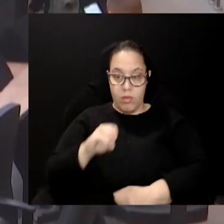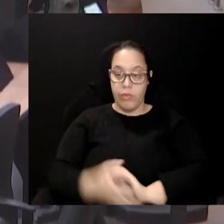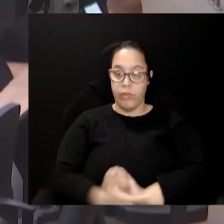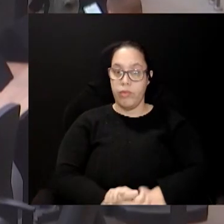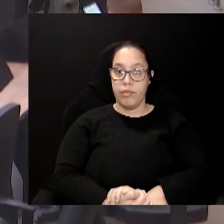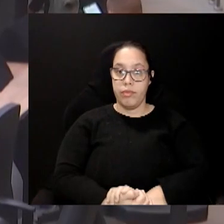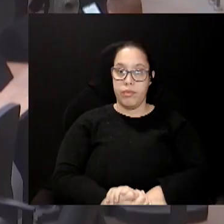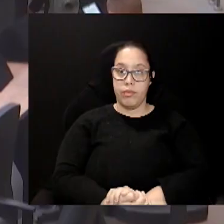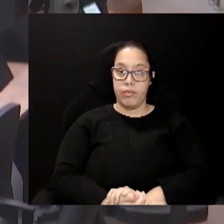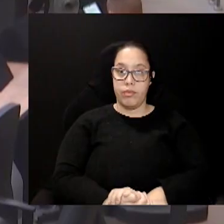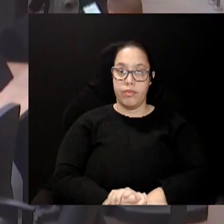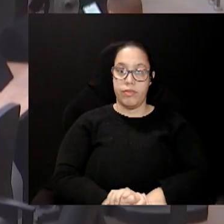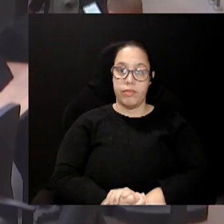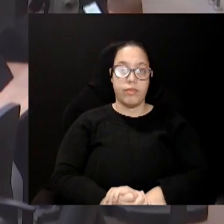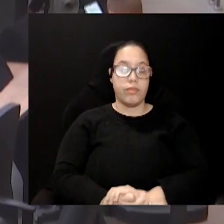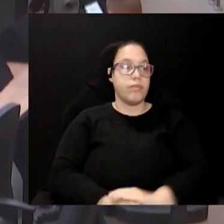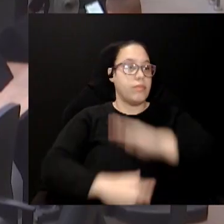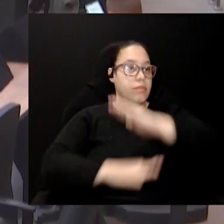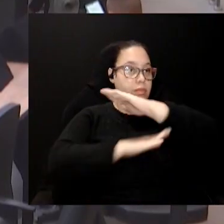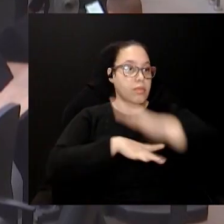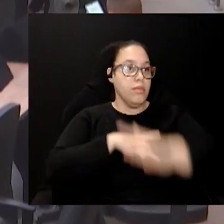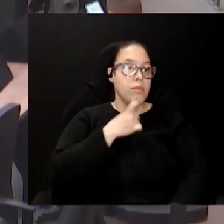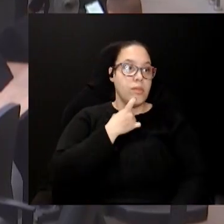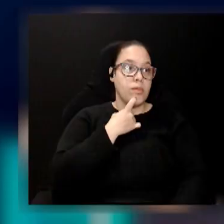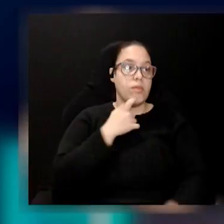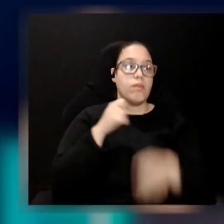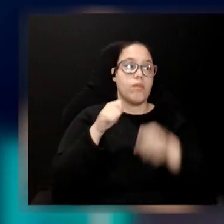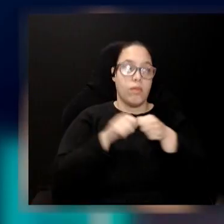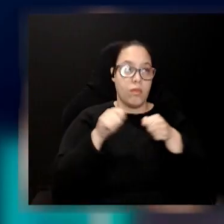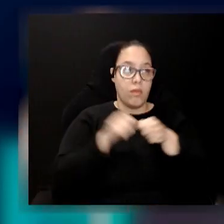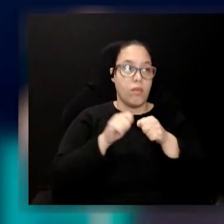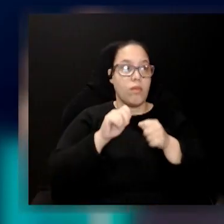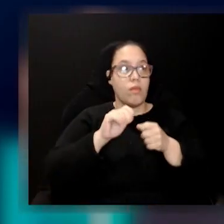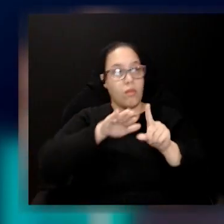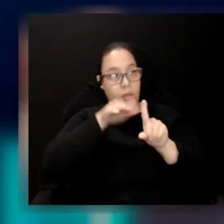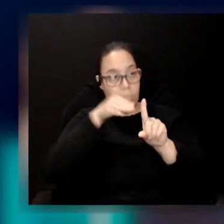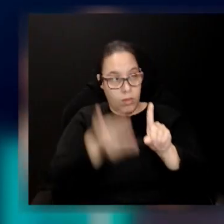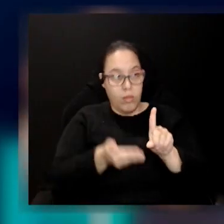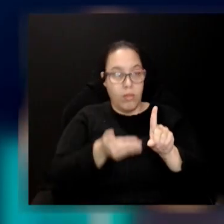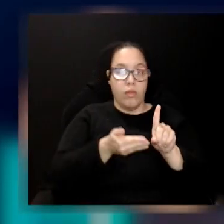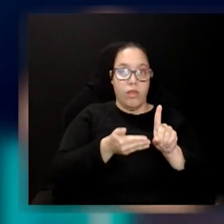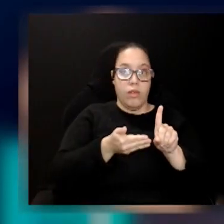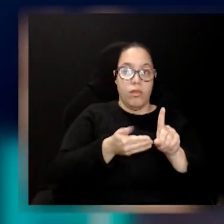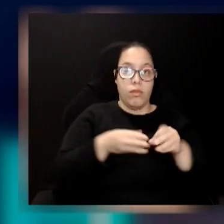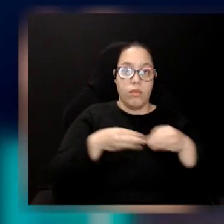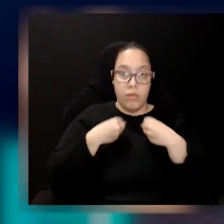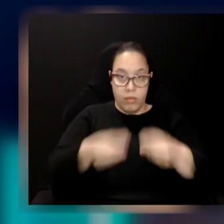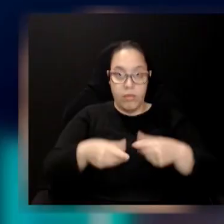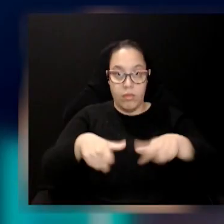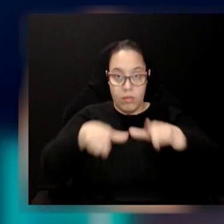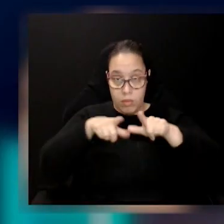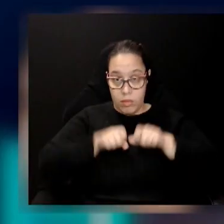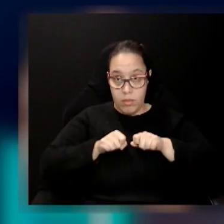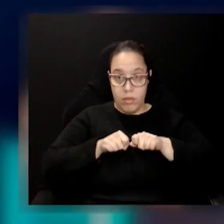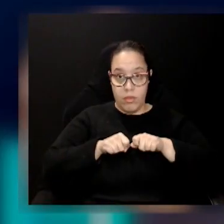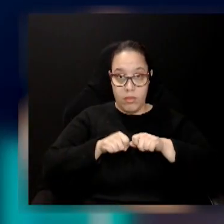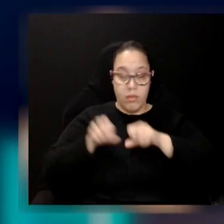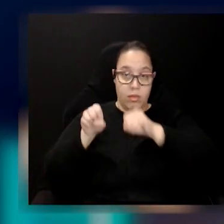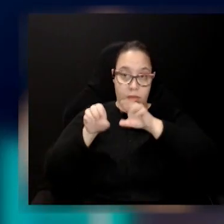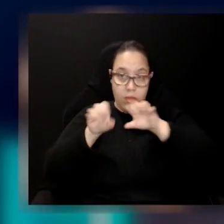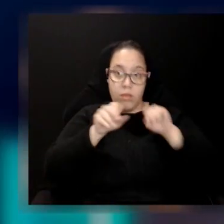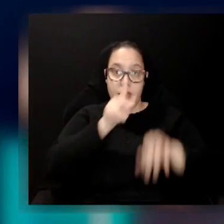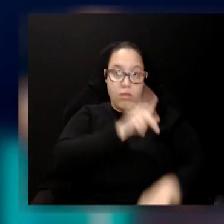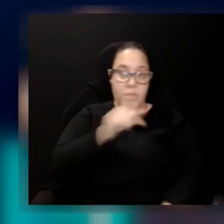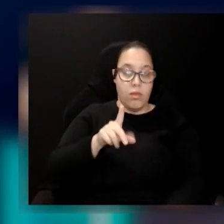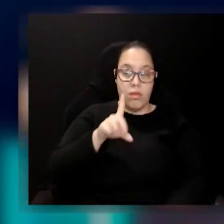A Câmara de Campinas realizou uma sessão solene para a entrega do Diploma de Mérito Educacional Professor